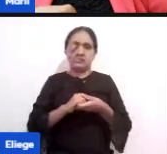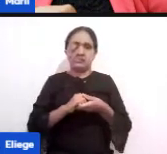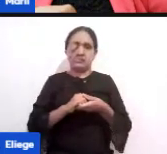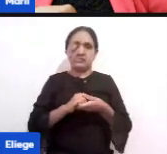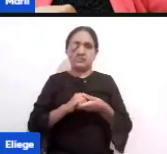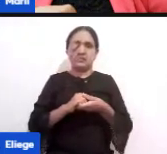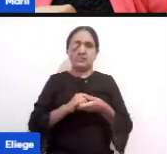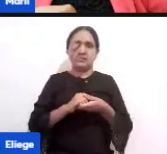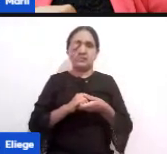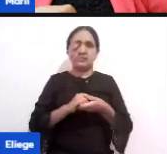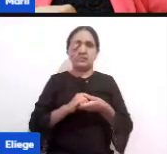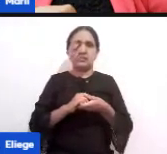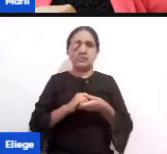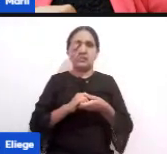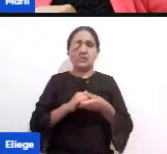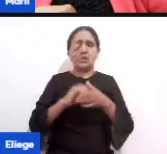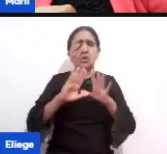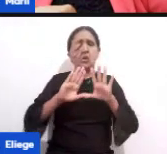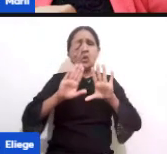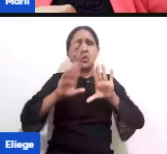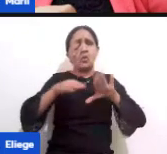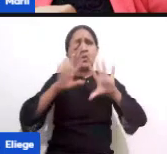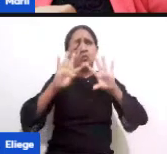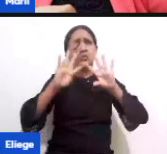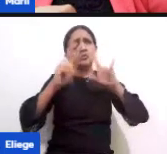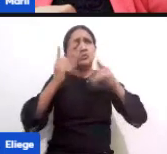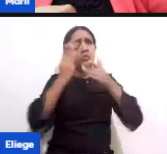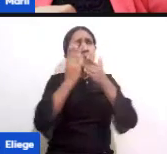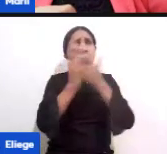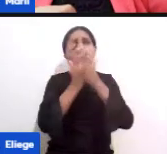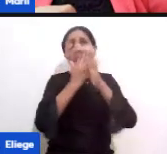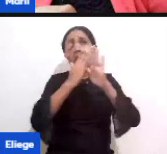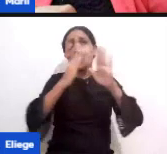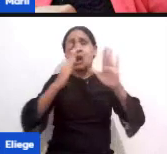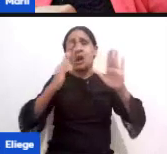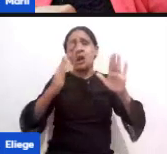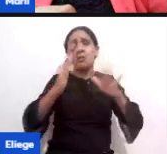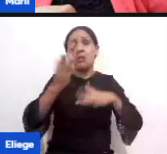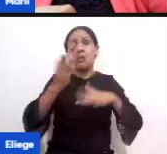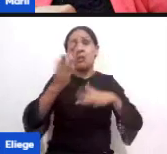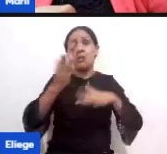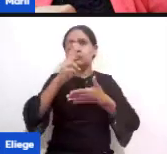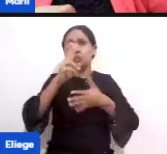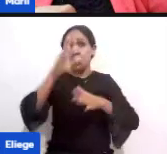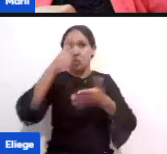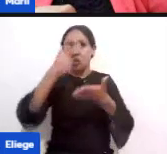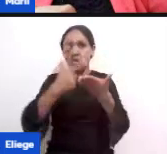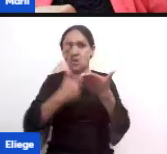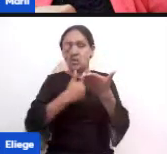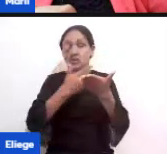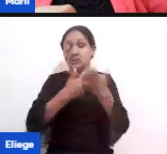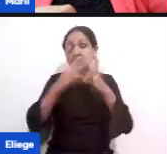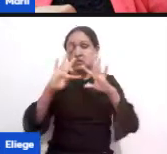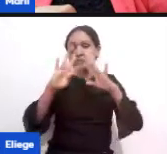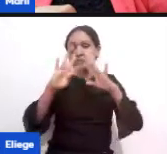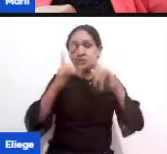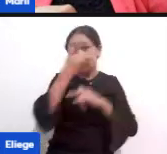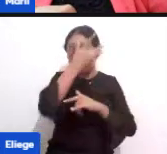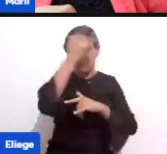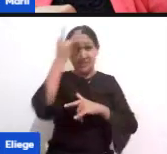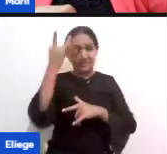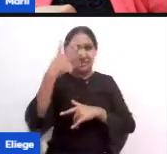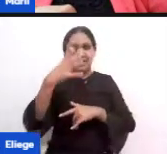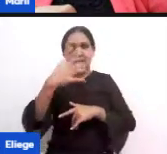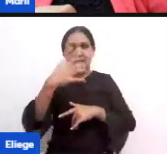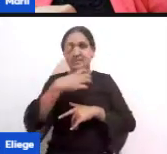Quando tudo isso passar. Dedicamos este livro a todos aqueles que se sentirem convidados